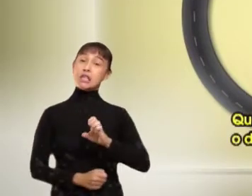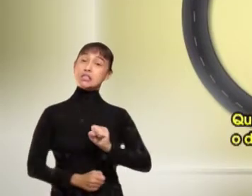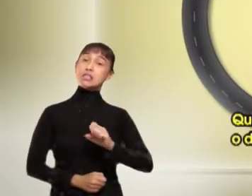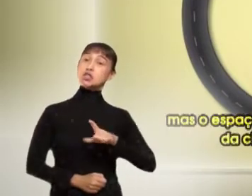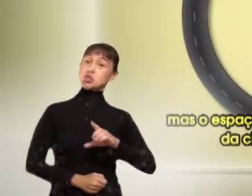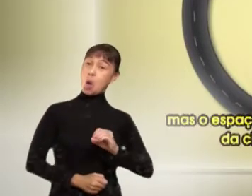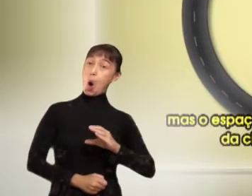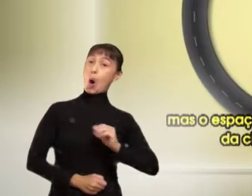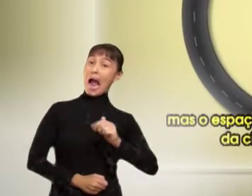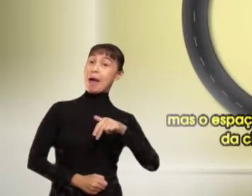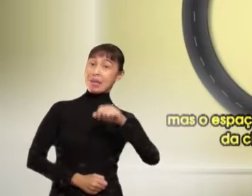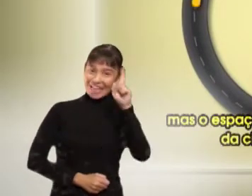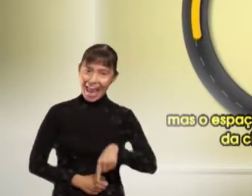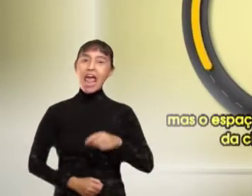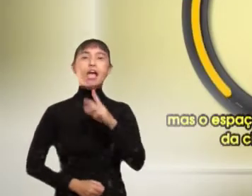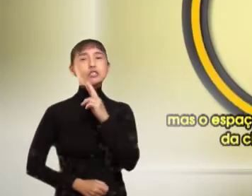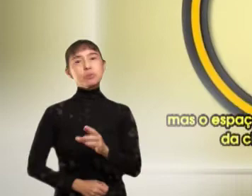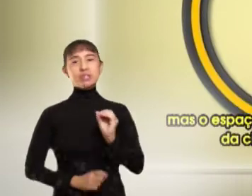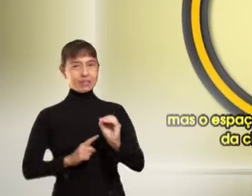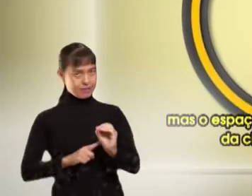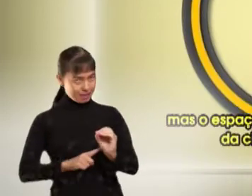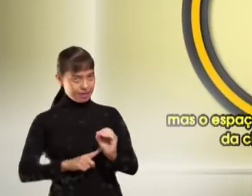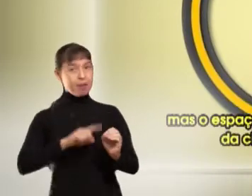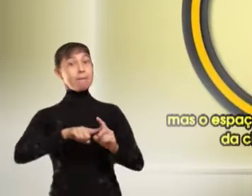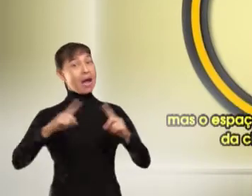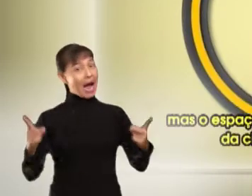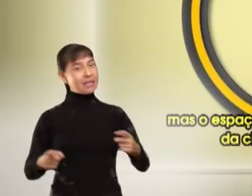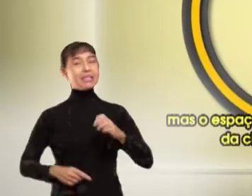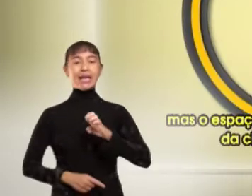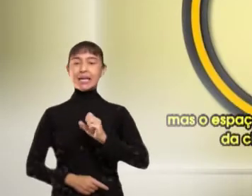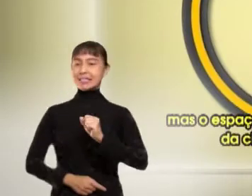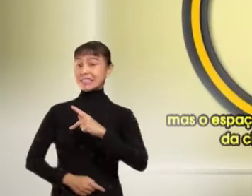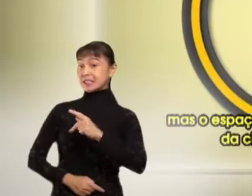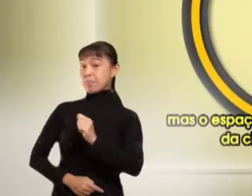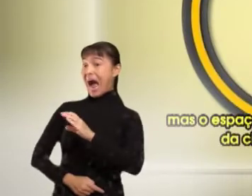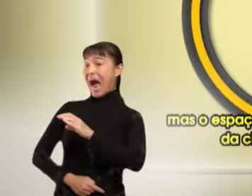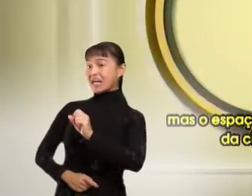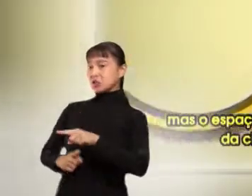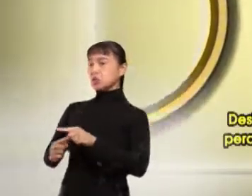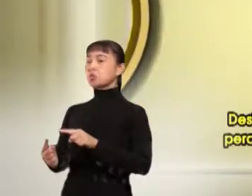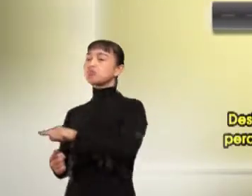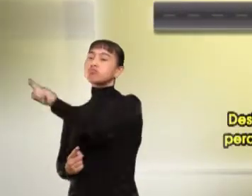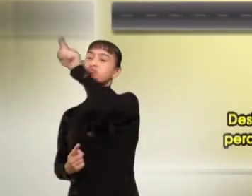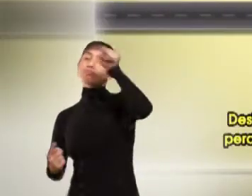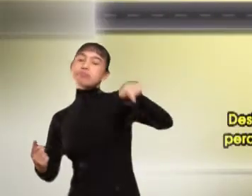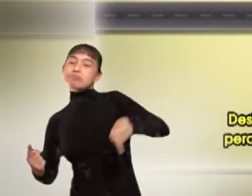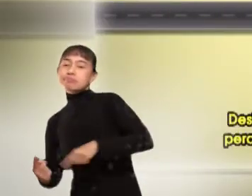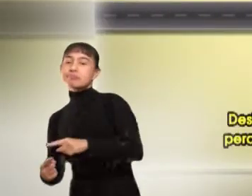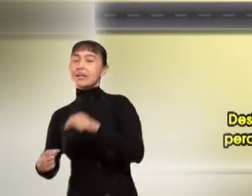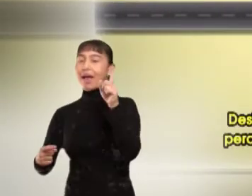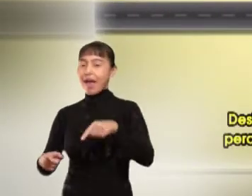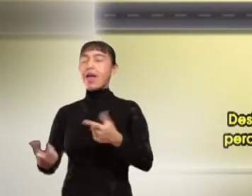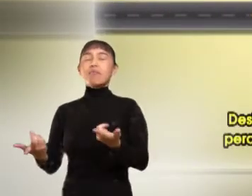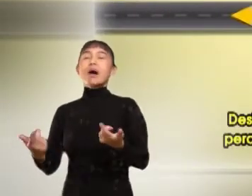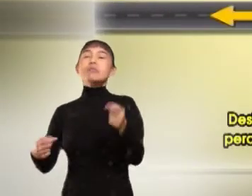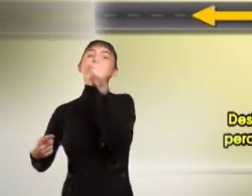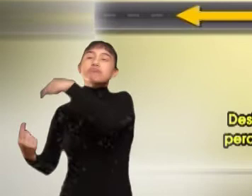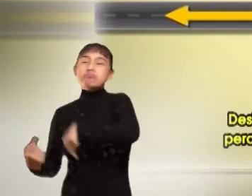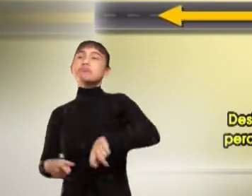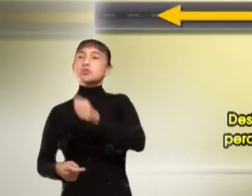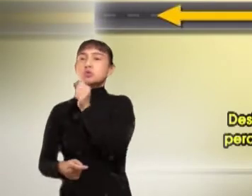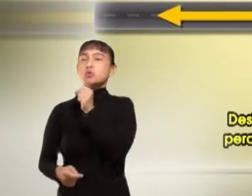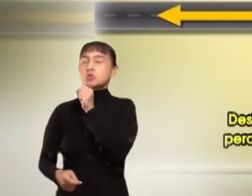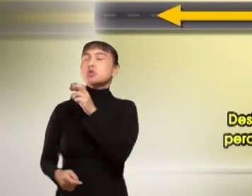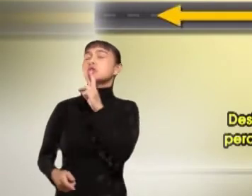é zero, mas o espaço percorrido é o comprimento da circunferência descrita. Deslocamento e espaço